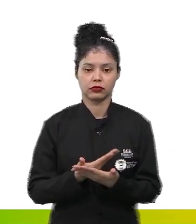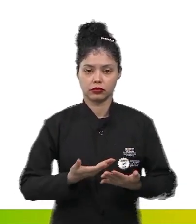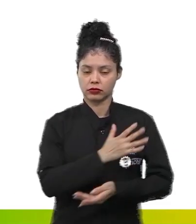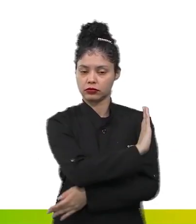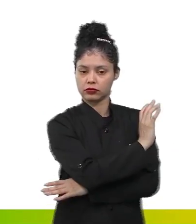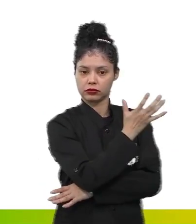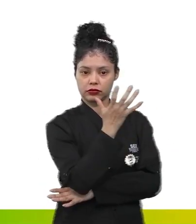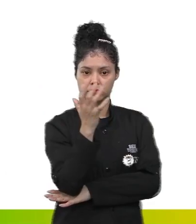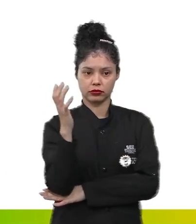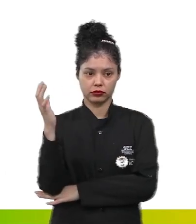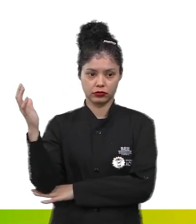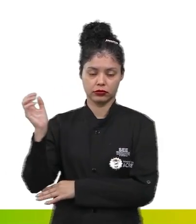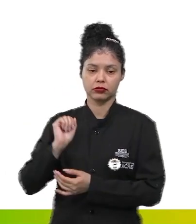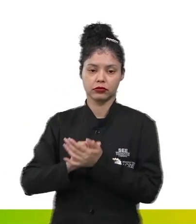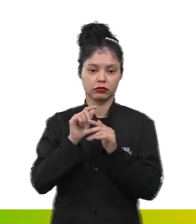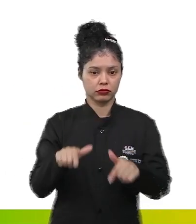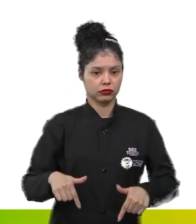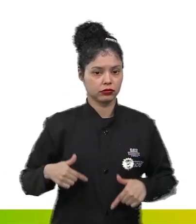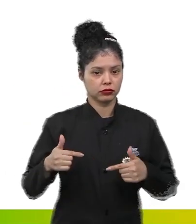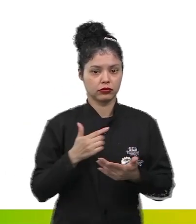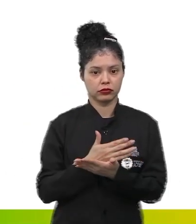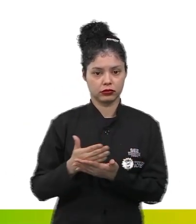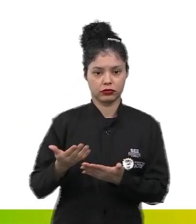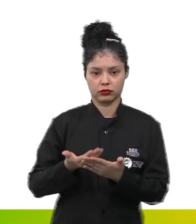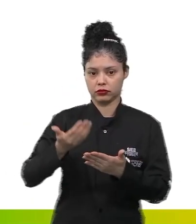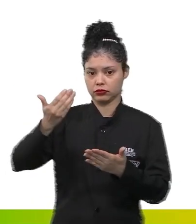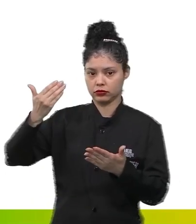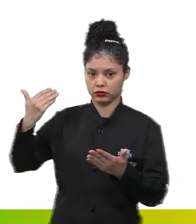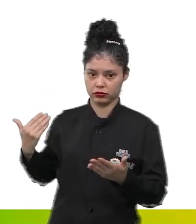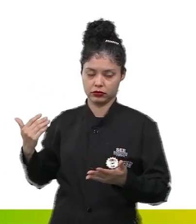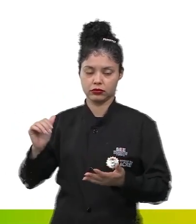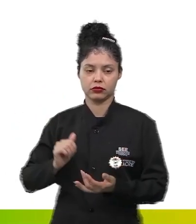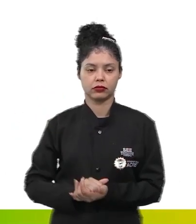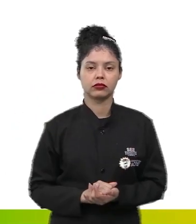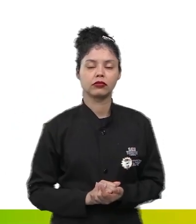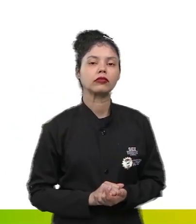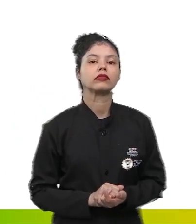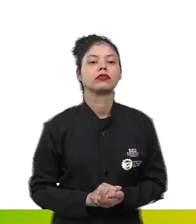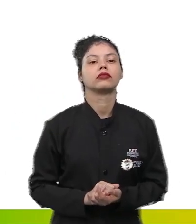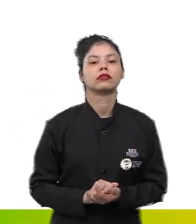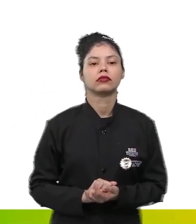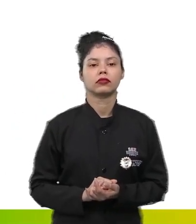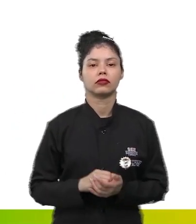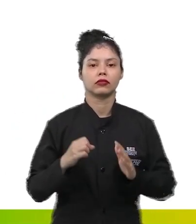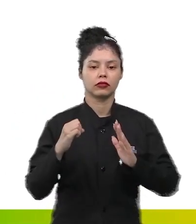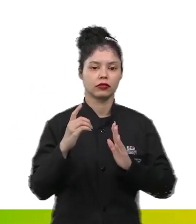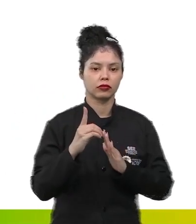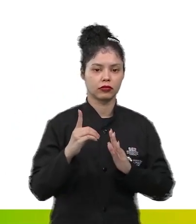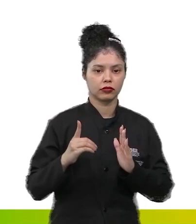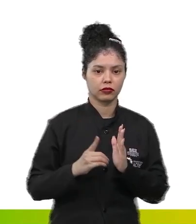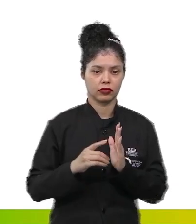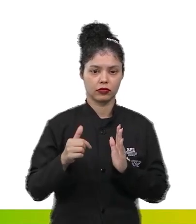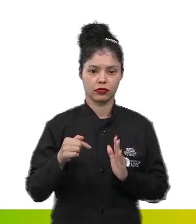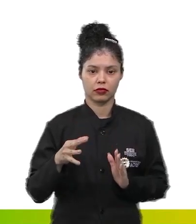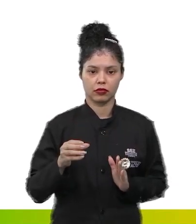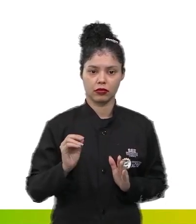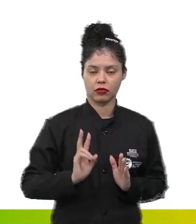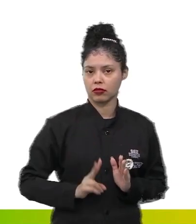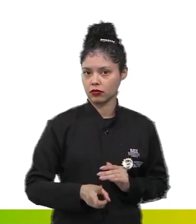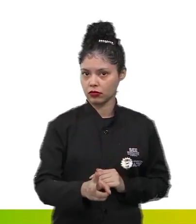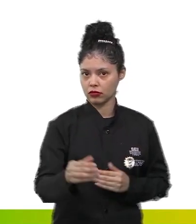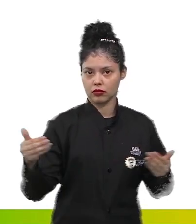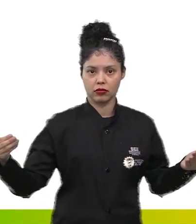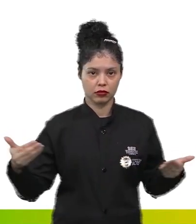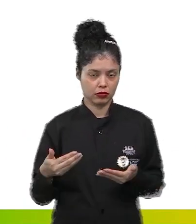preservação da floresta. É uma luta que começou naquela época, lá pelo final da década de 70 e prevalece até